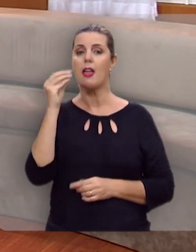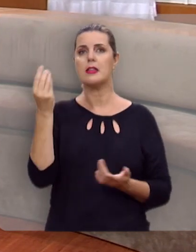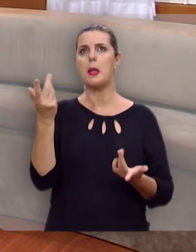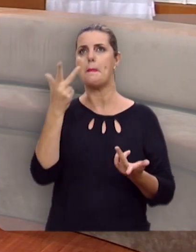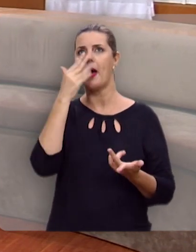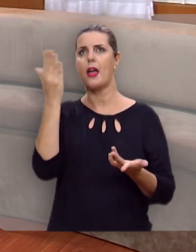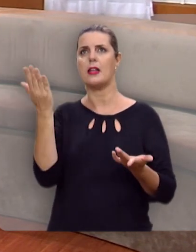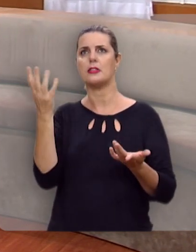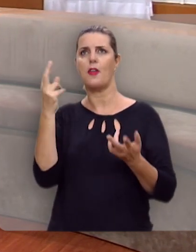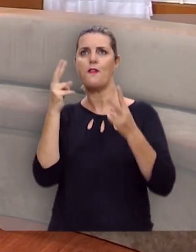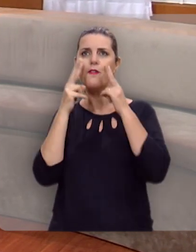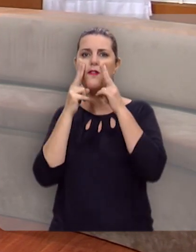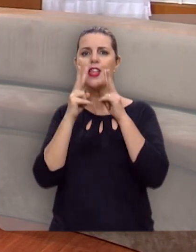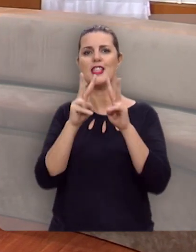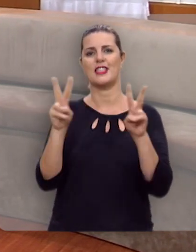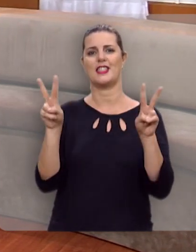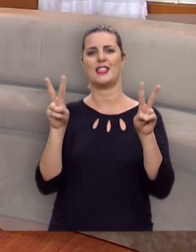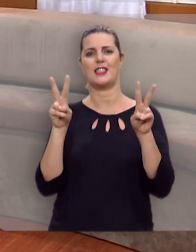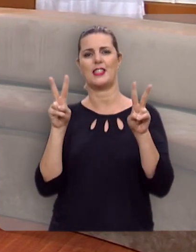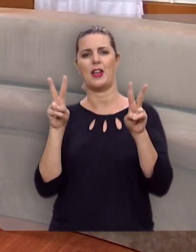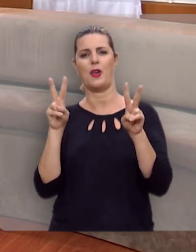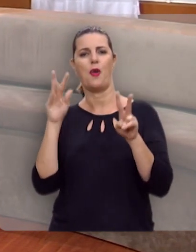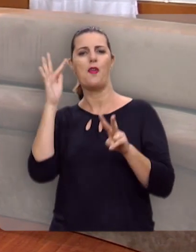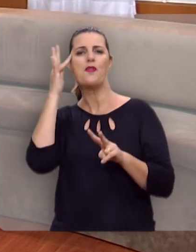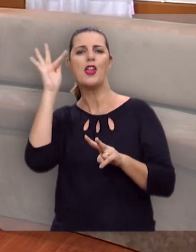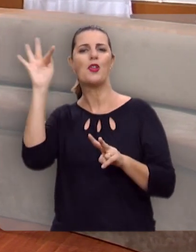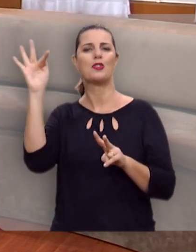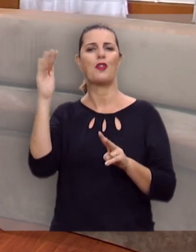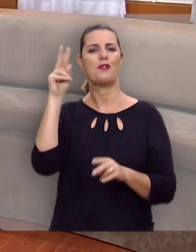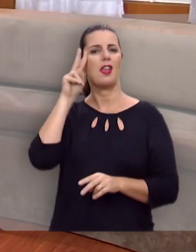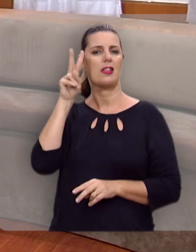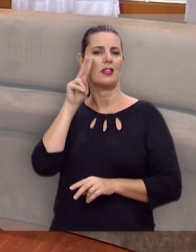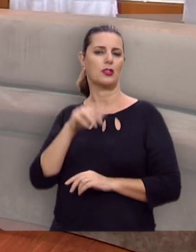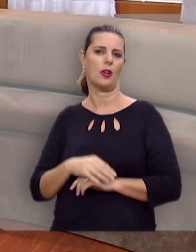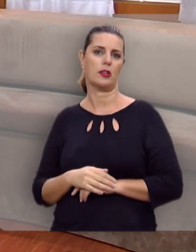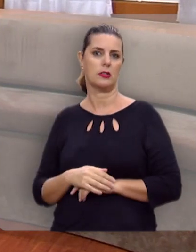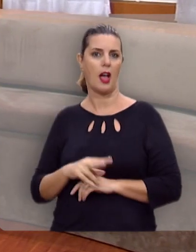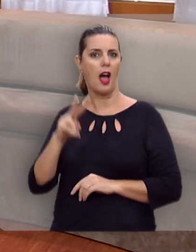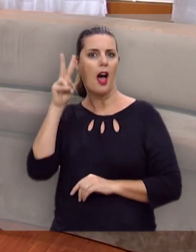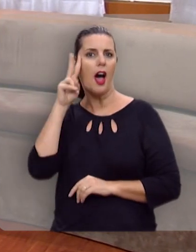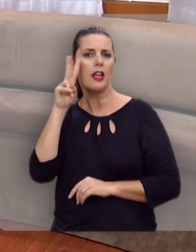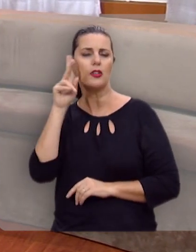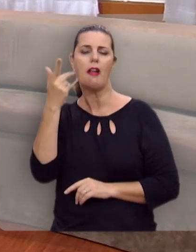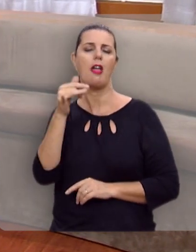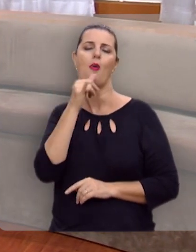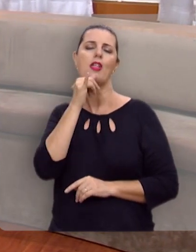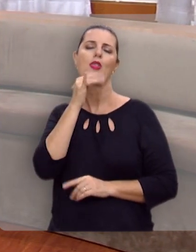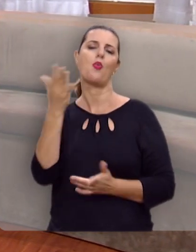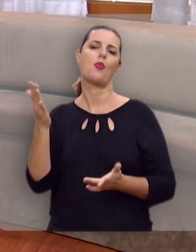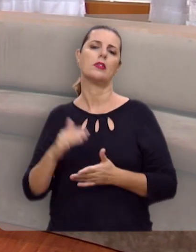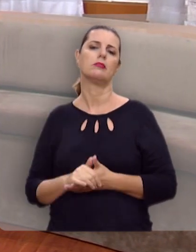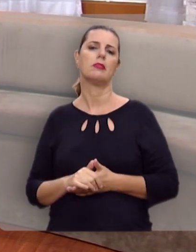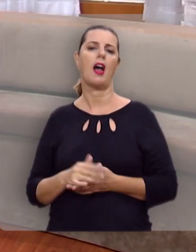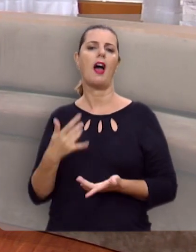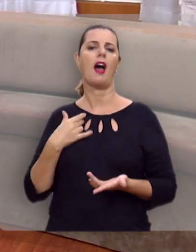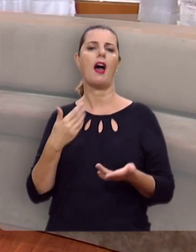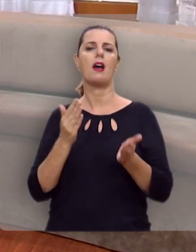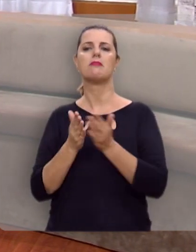que isto é uma espécie de cosmovisão ou filosofia da história. A história não está à